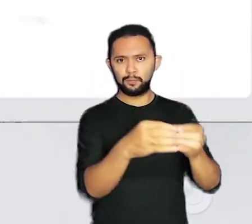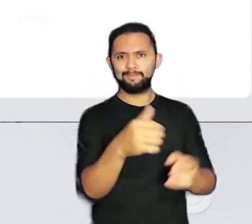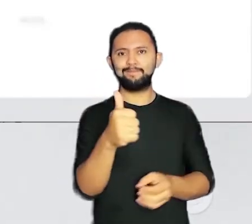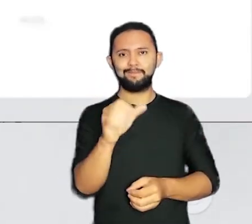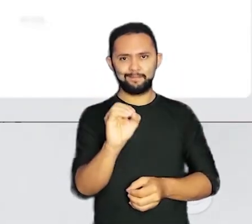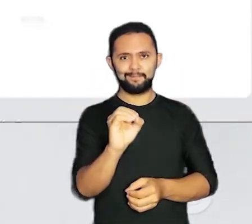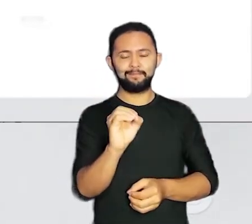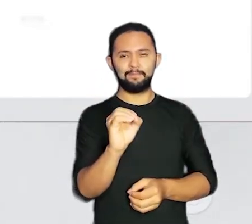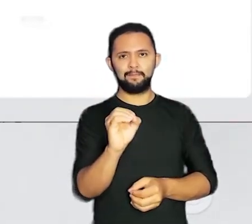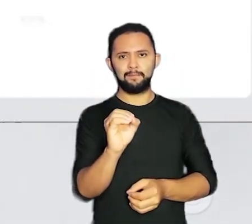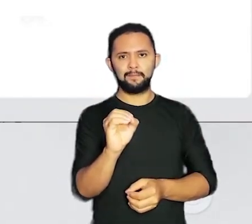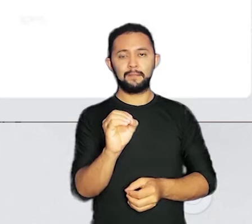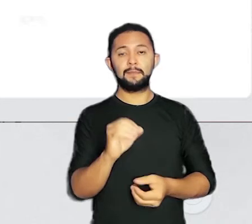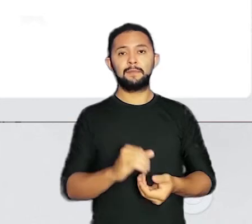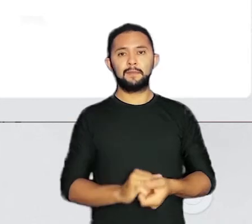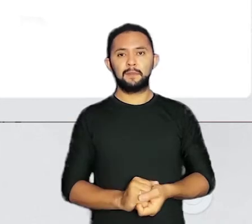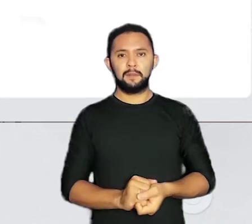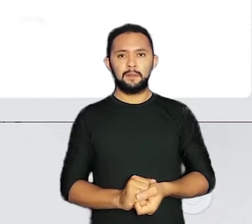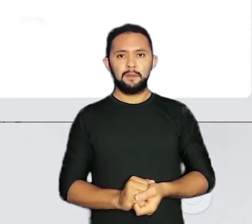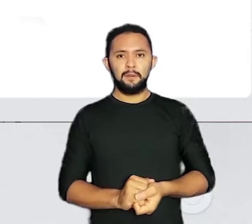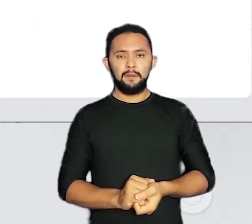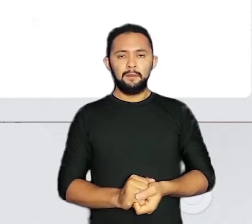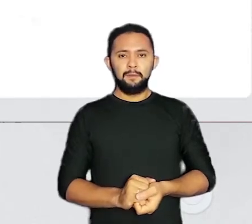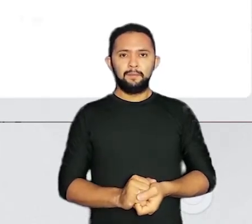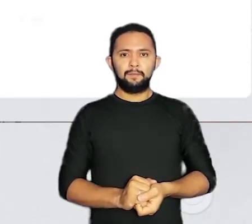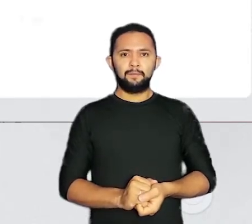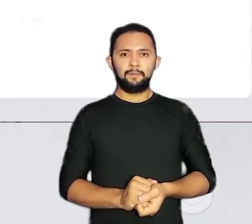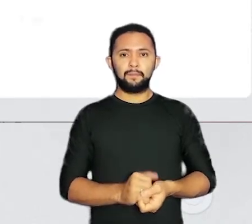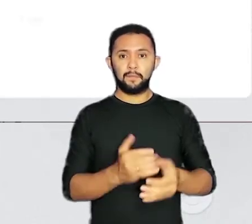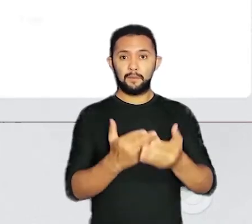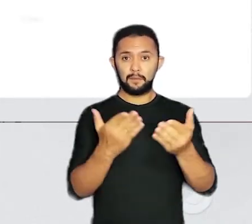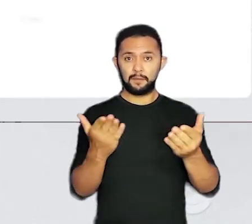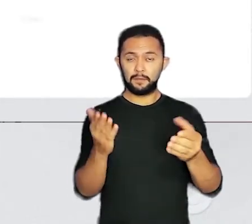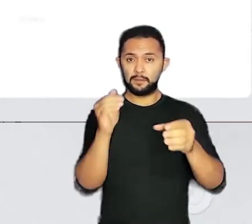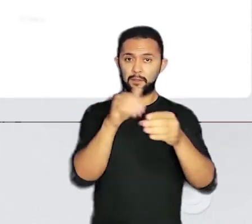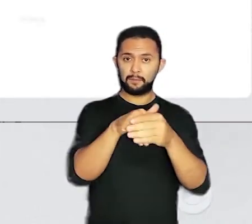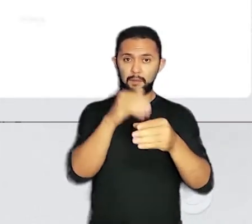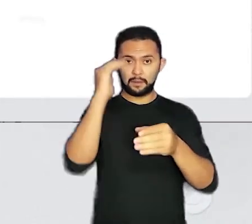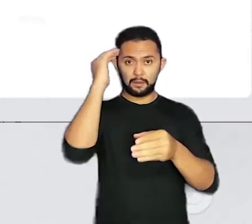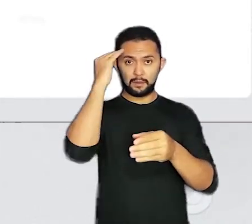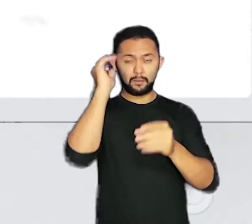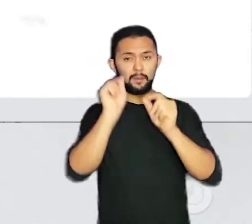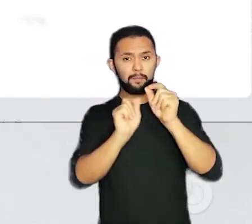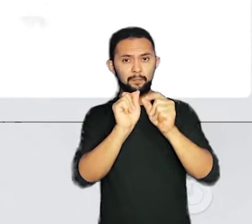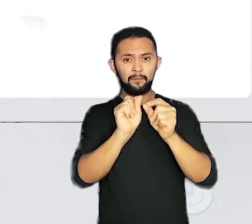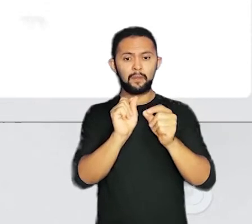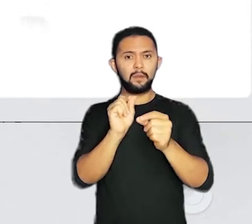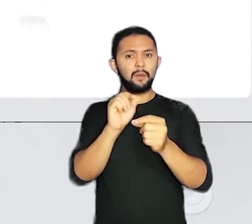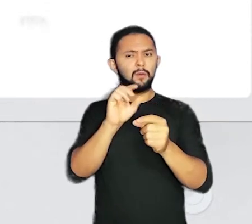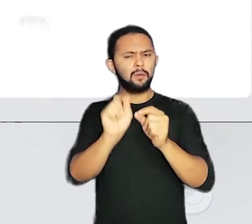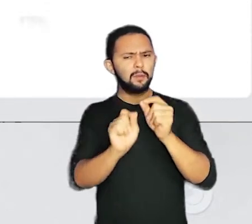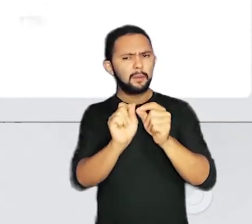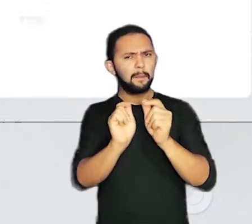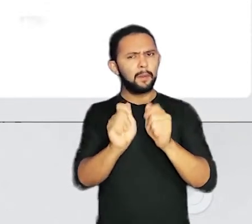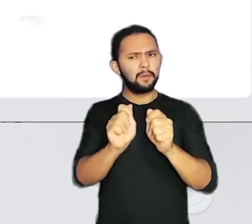palavras são ao todo 10 classificações, e dentro delas a gente tem que entender o que são as